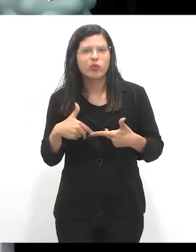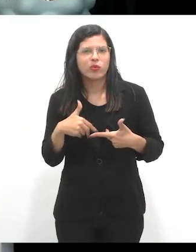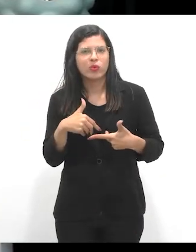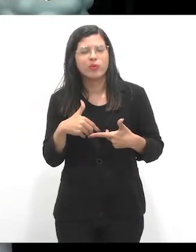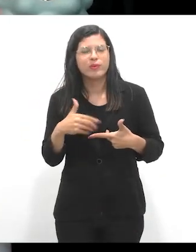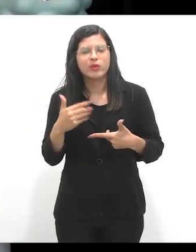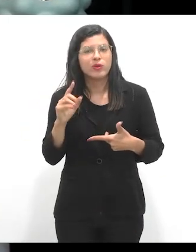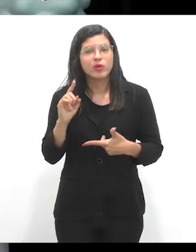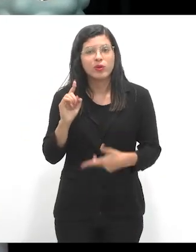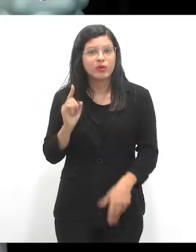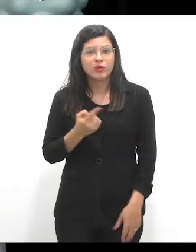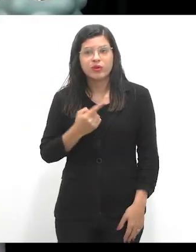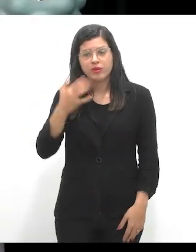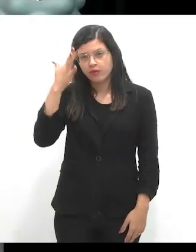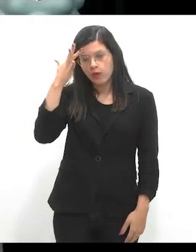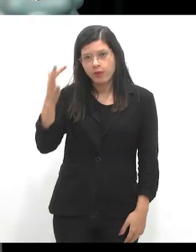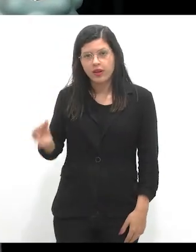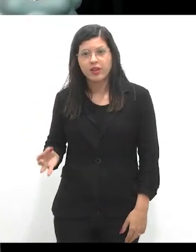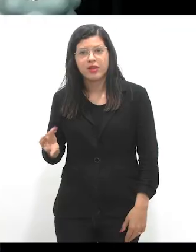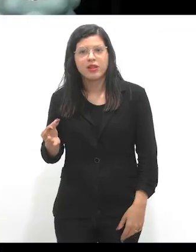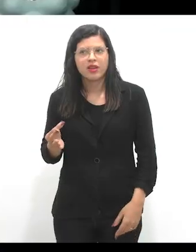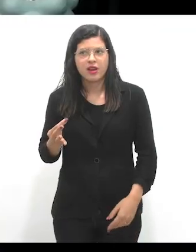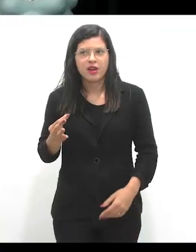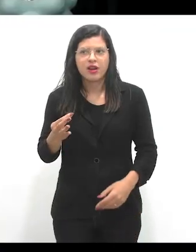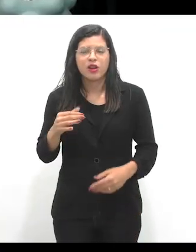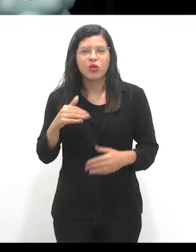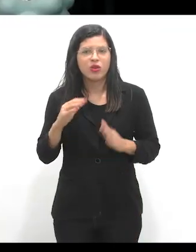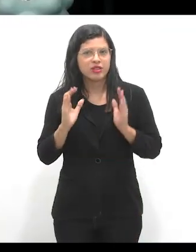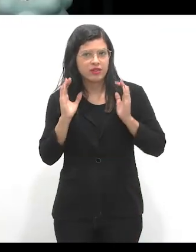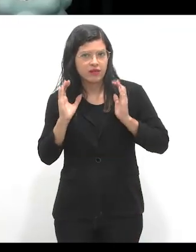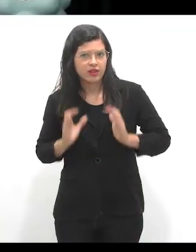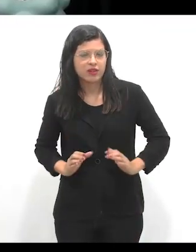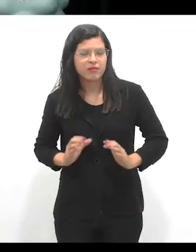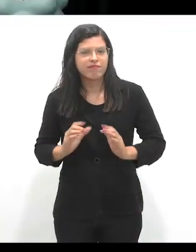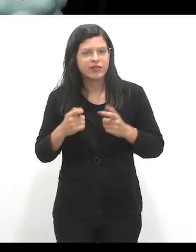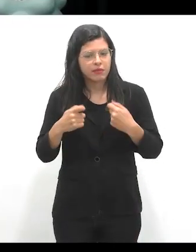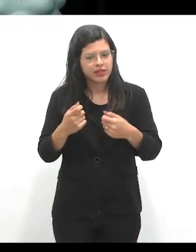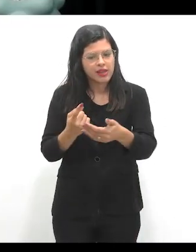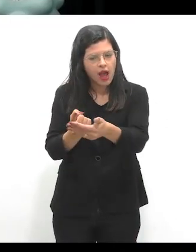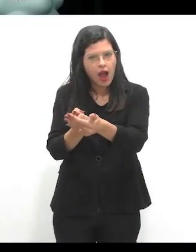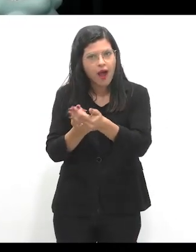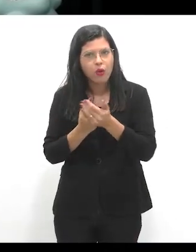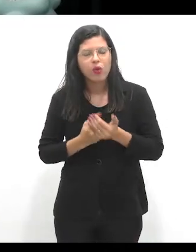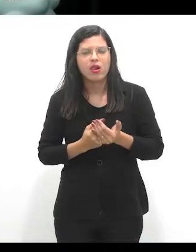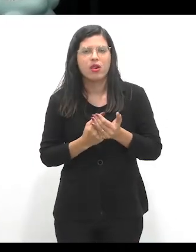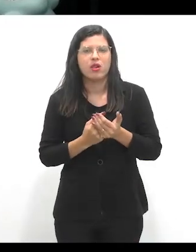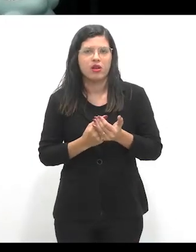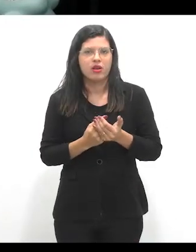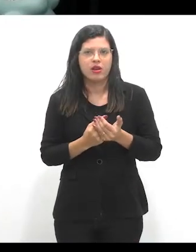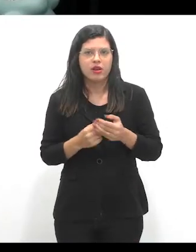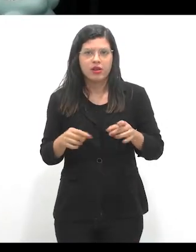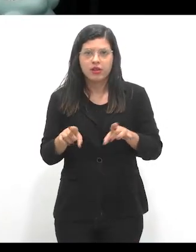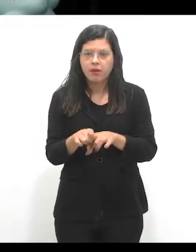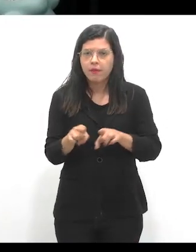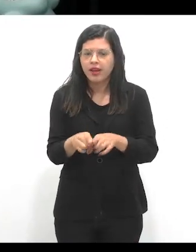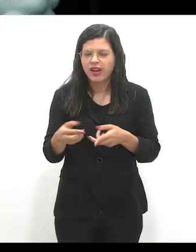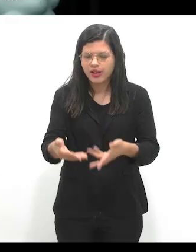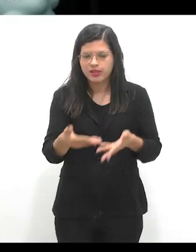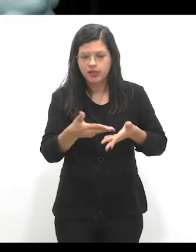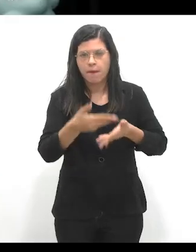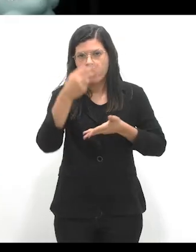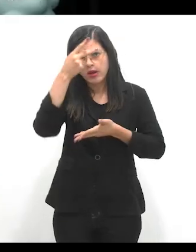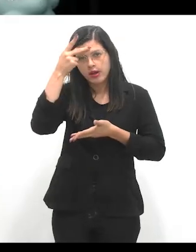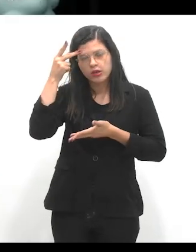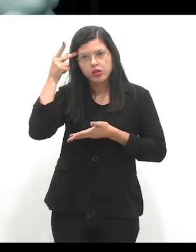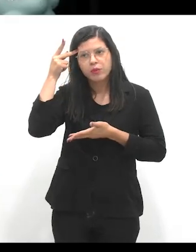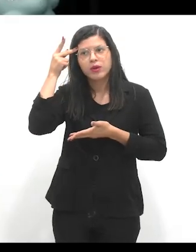nós, no mundo sem fronteiras. Nós que entendemos, dentro de uma lógica civilizatória, da necessidade da acolhida, da